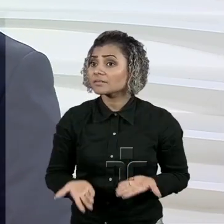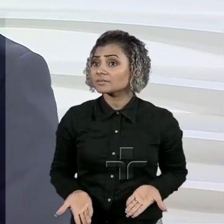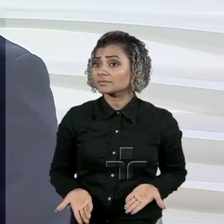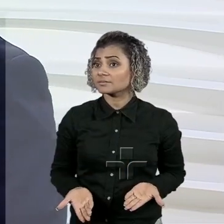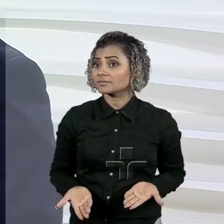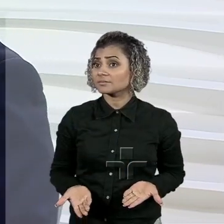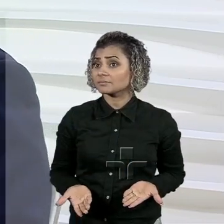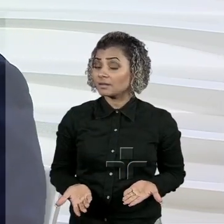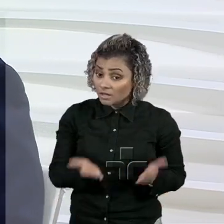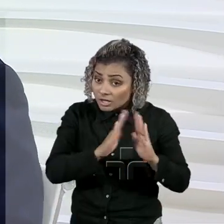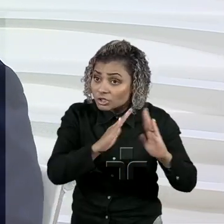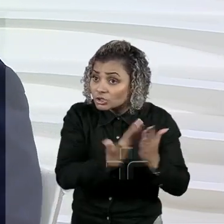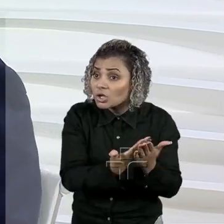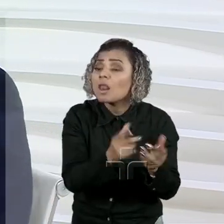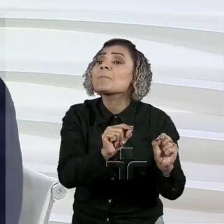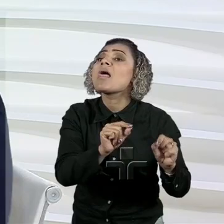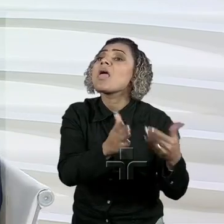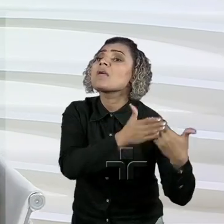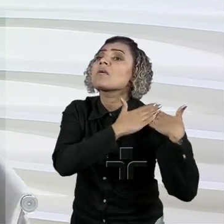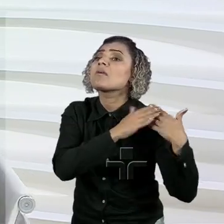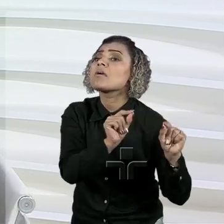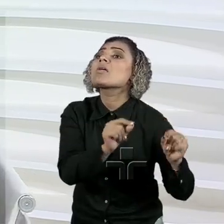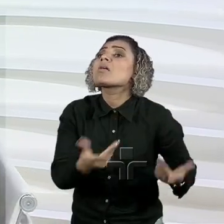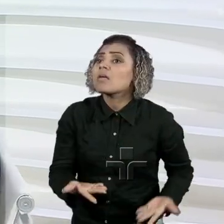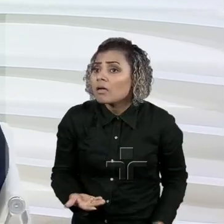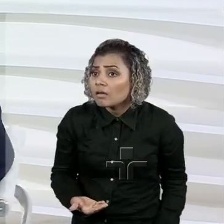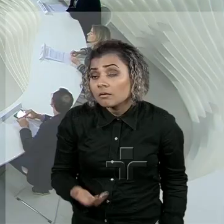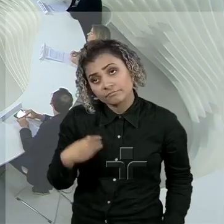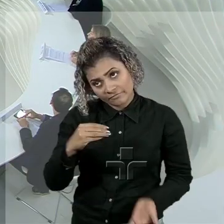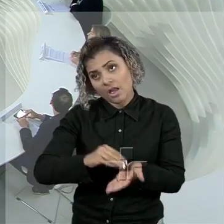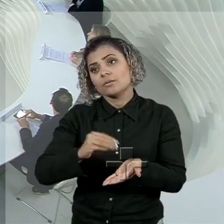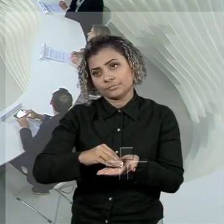A escola serve para quê, né? Isso, para mim, falta muito